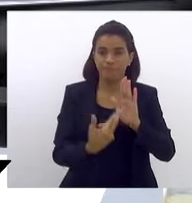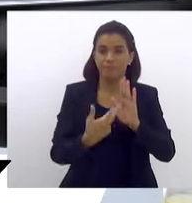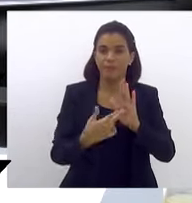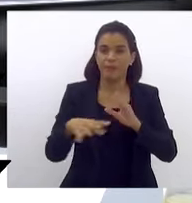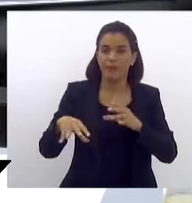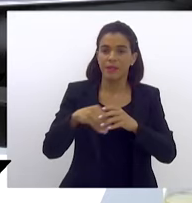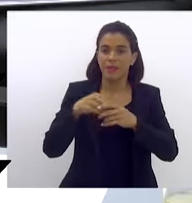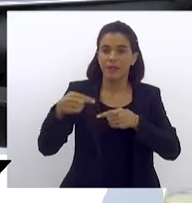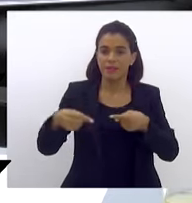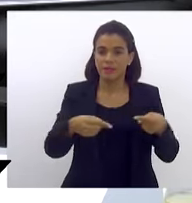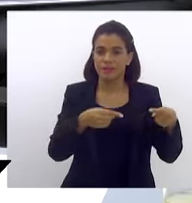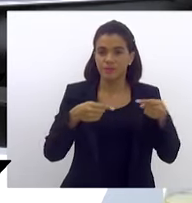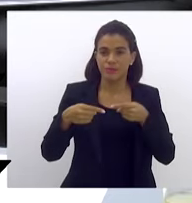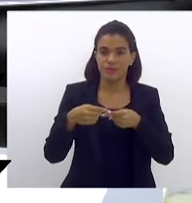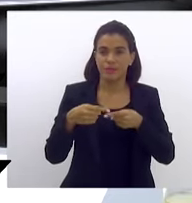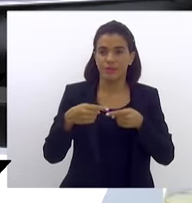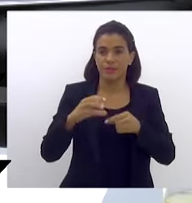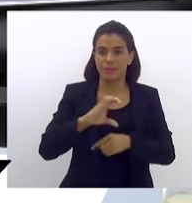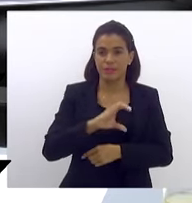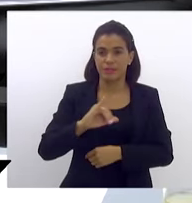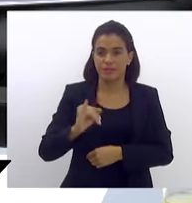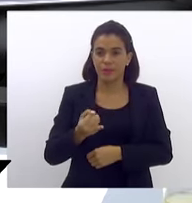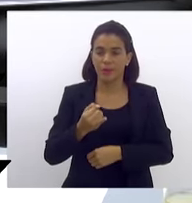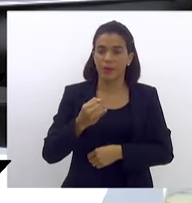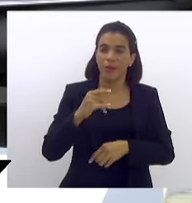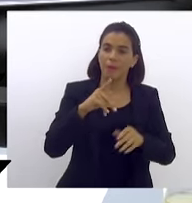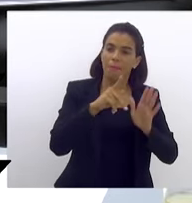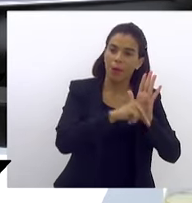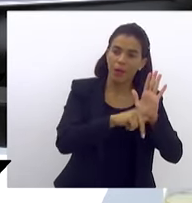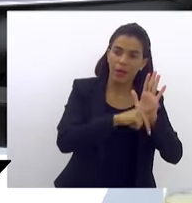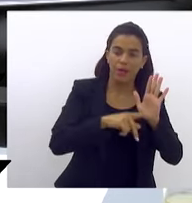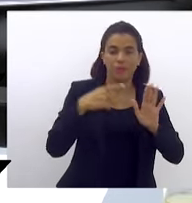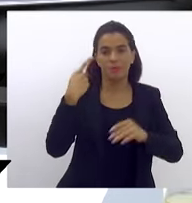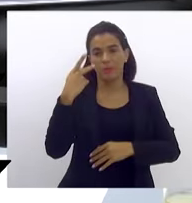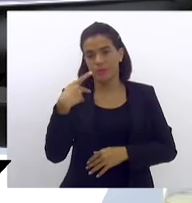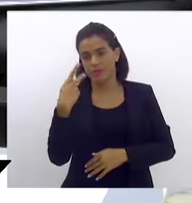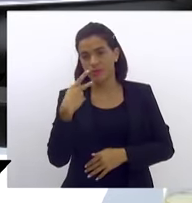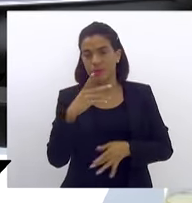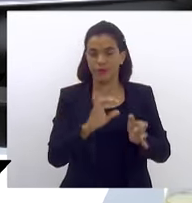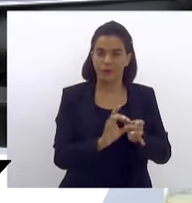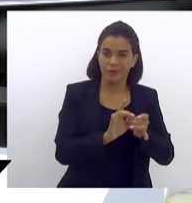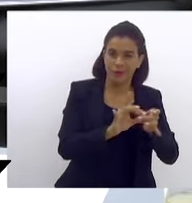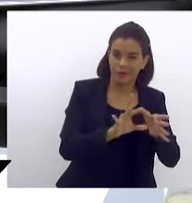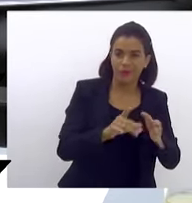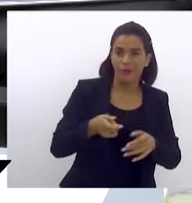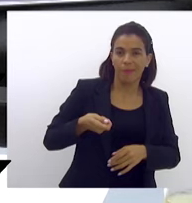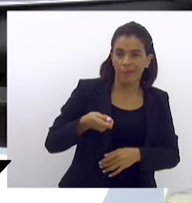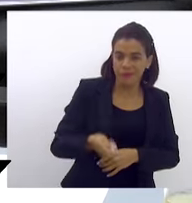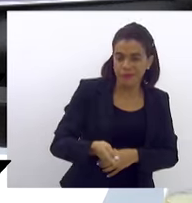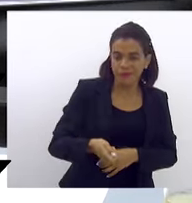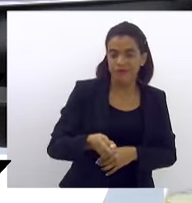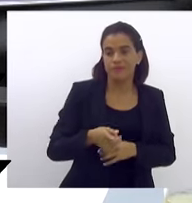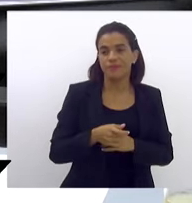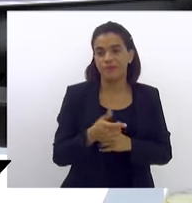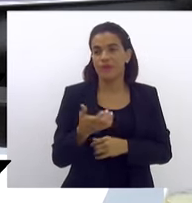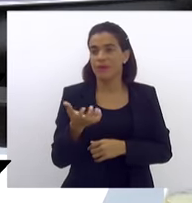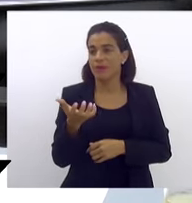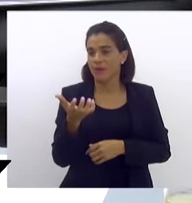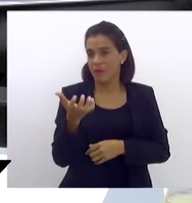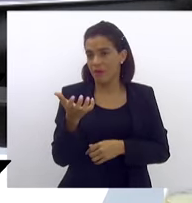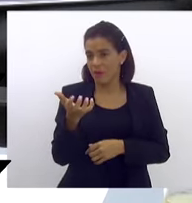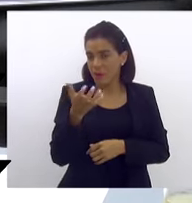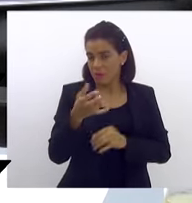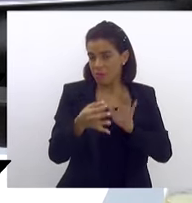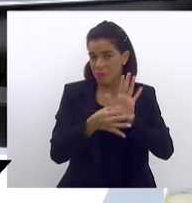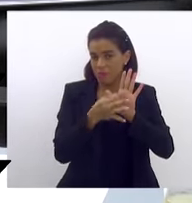toda que tem sido feita aqui na ccj sobre programa política projeto autorizativo se a gente poderia né ter um parecer que fosse